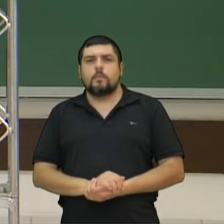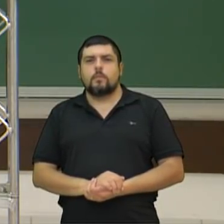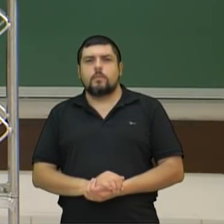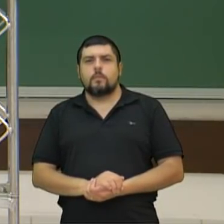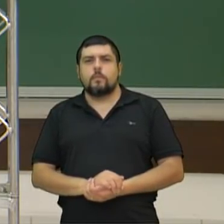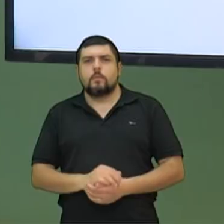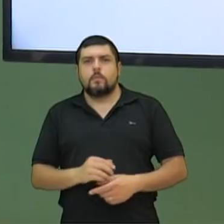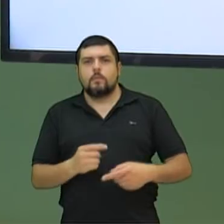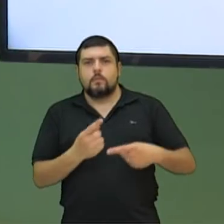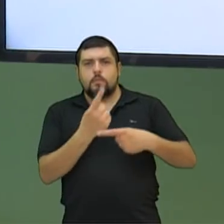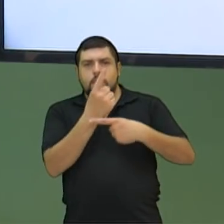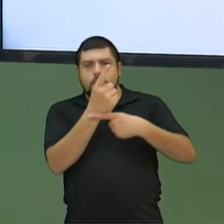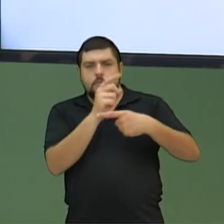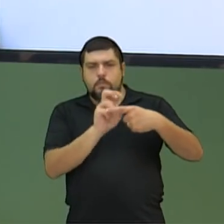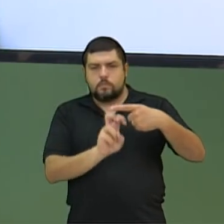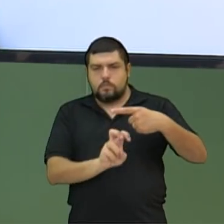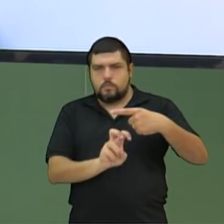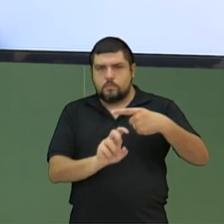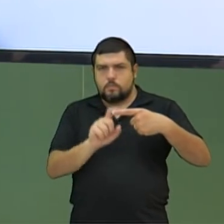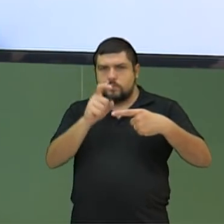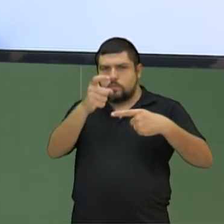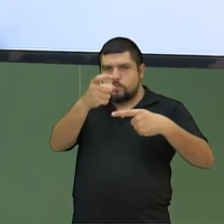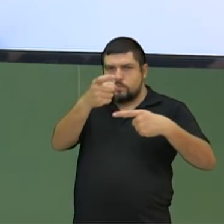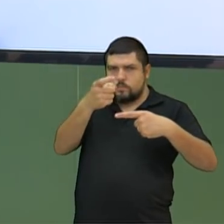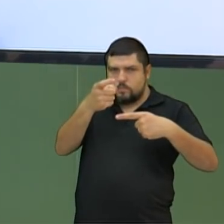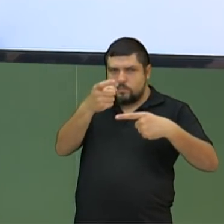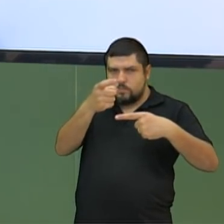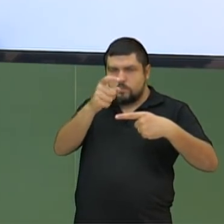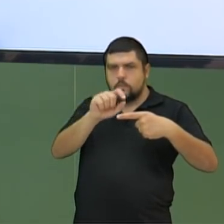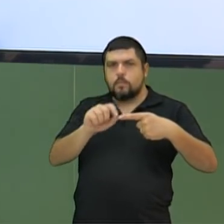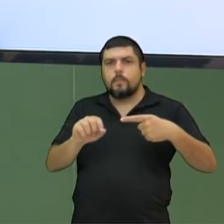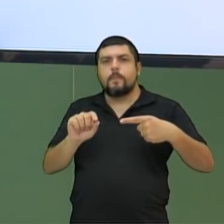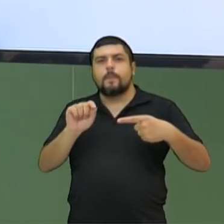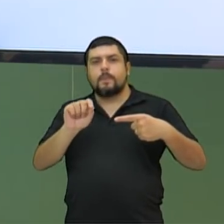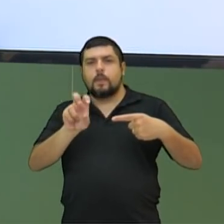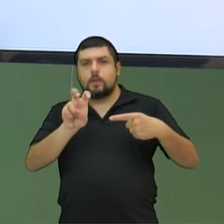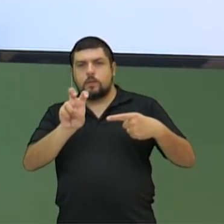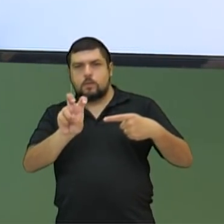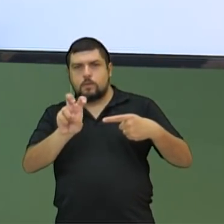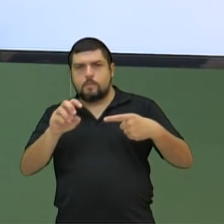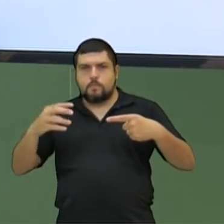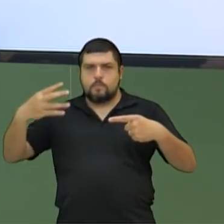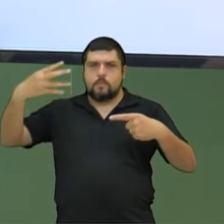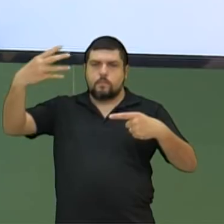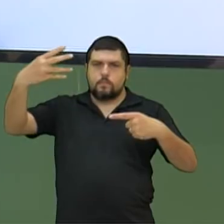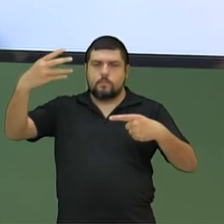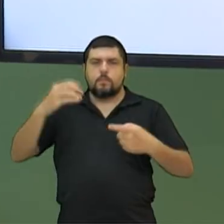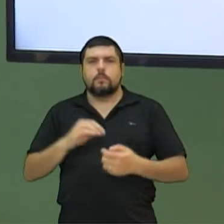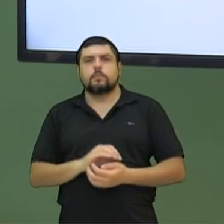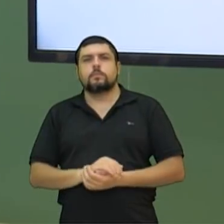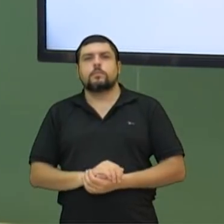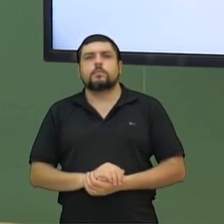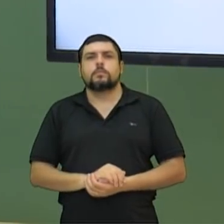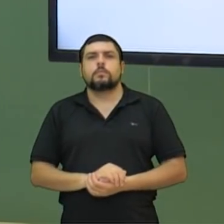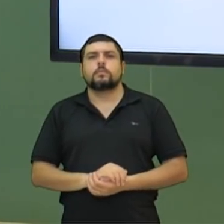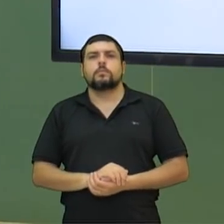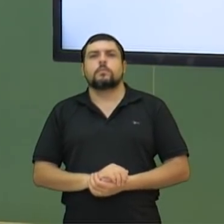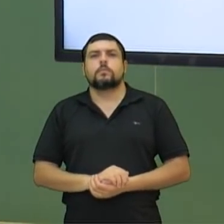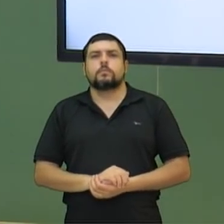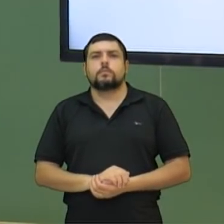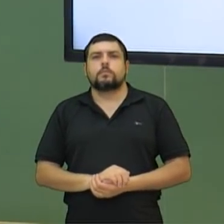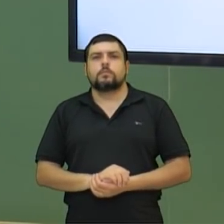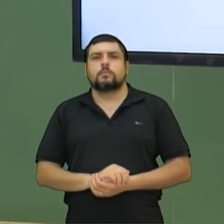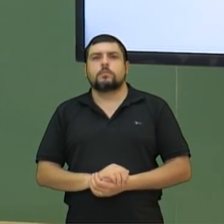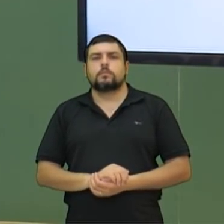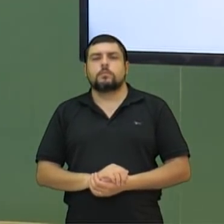quinto elevado a x é igual a 5 elevado a 4. A propriedade da potência